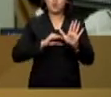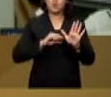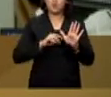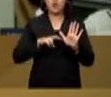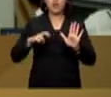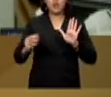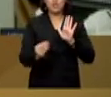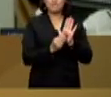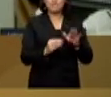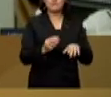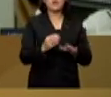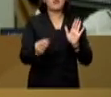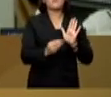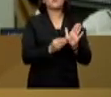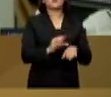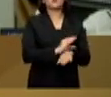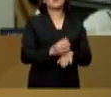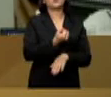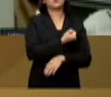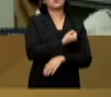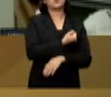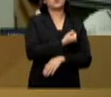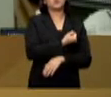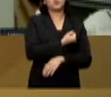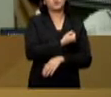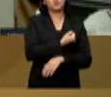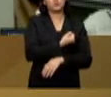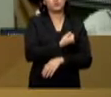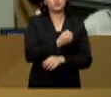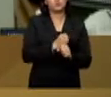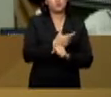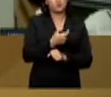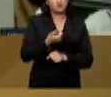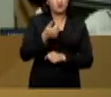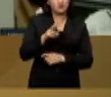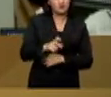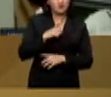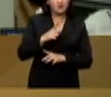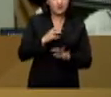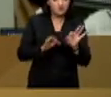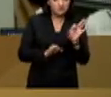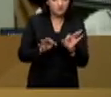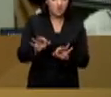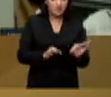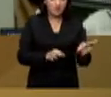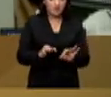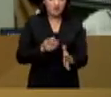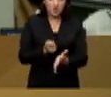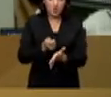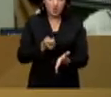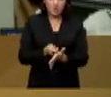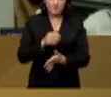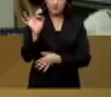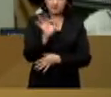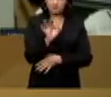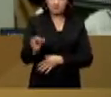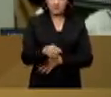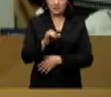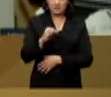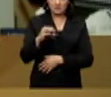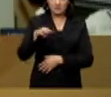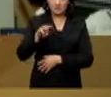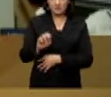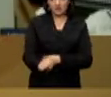de 2015 não fez outra coisa além de estender a sistemática da cobrança do referido diferencial de alíquota de ICMS nas